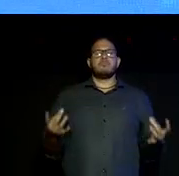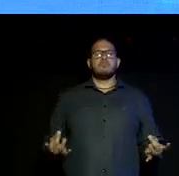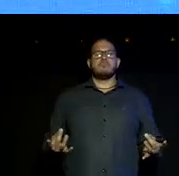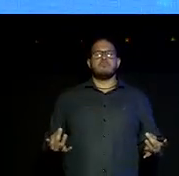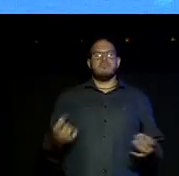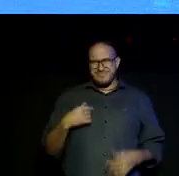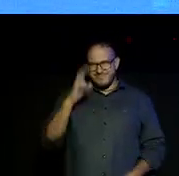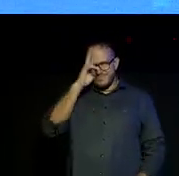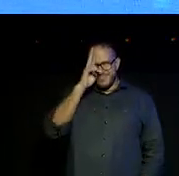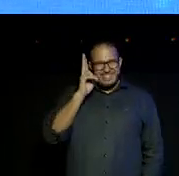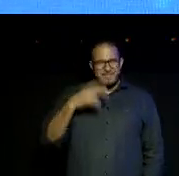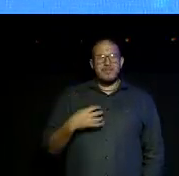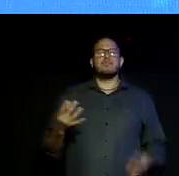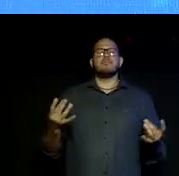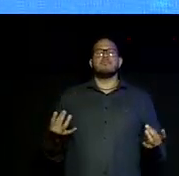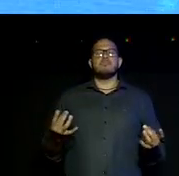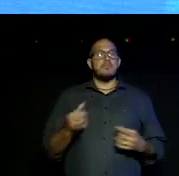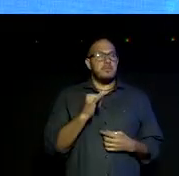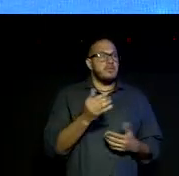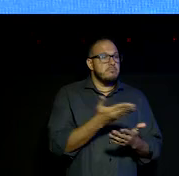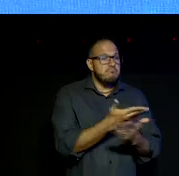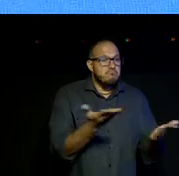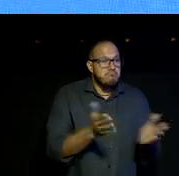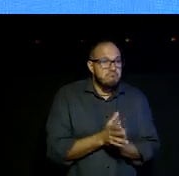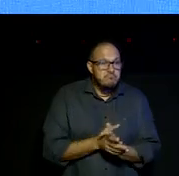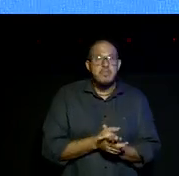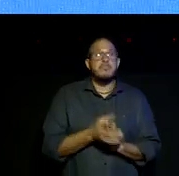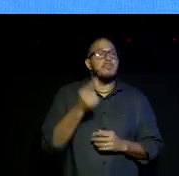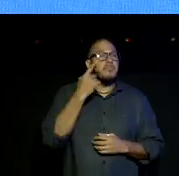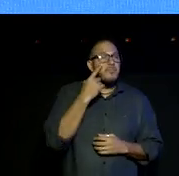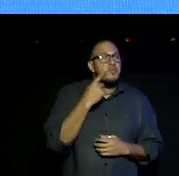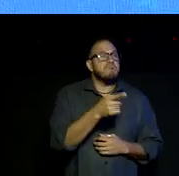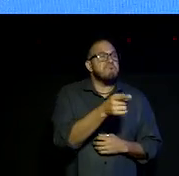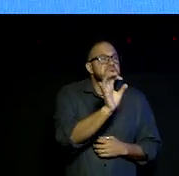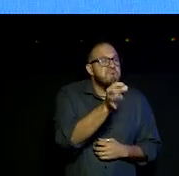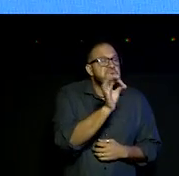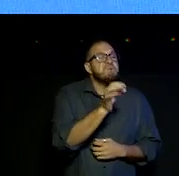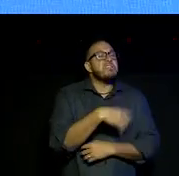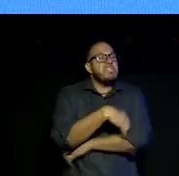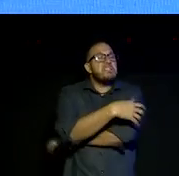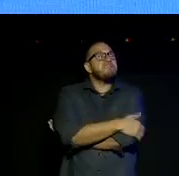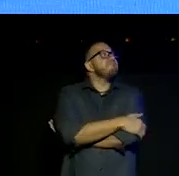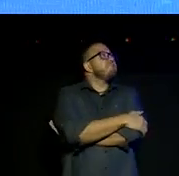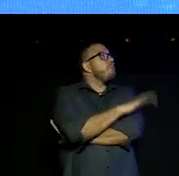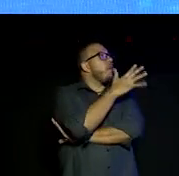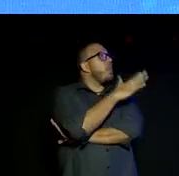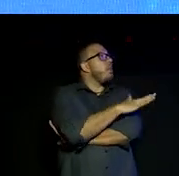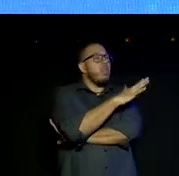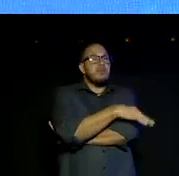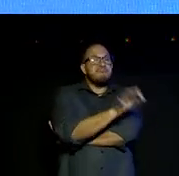os mestres dessas histórias, submeter seus discípulos a uma prova. E diz: não é que é mesmo, rapazes? Está